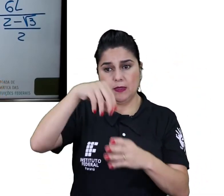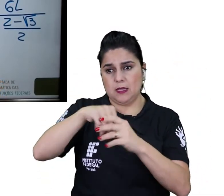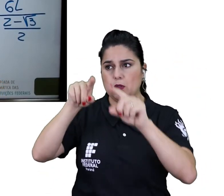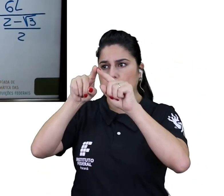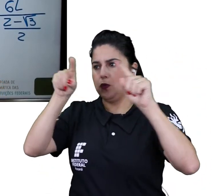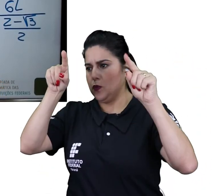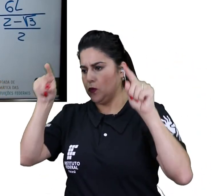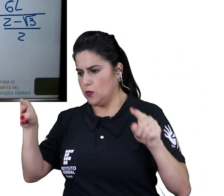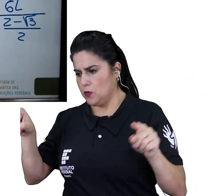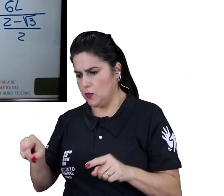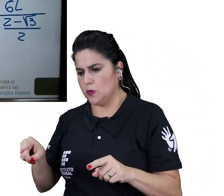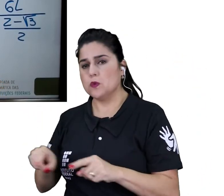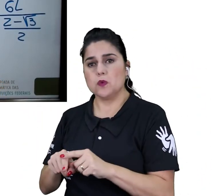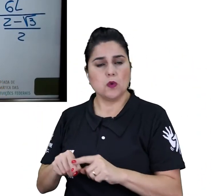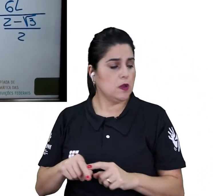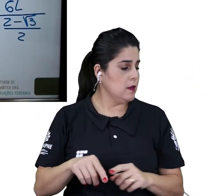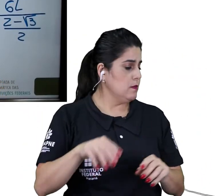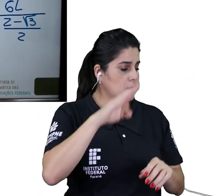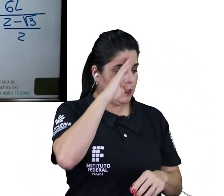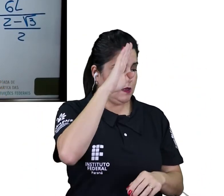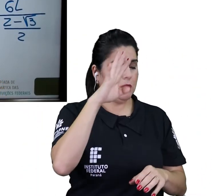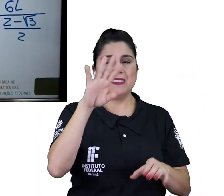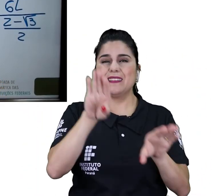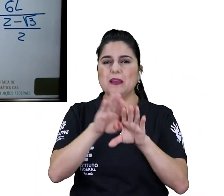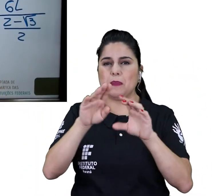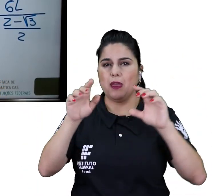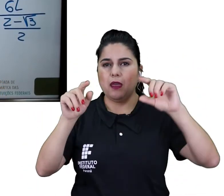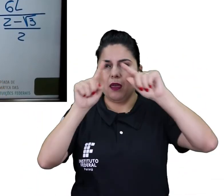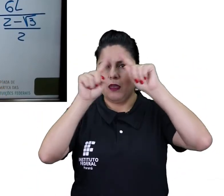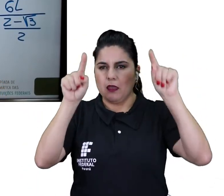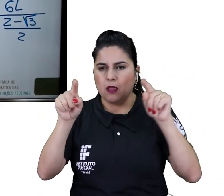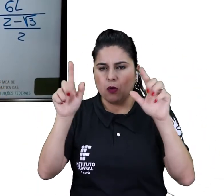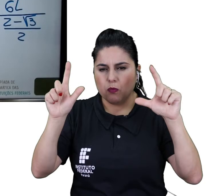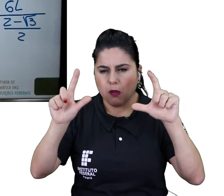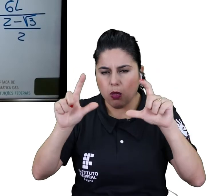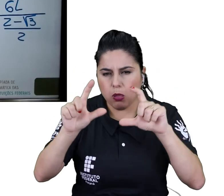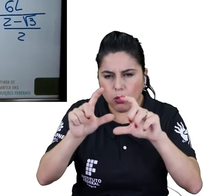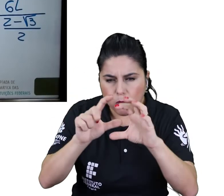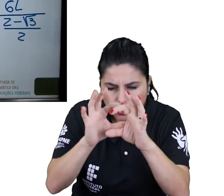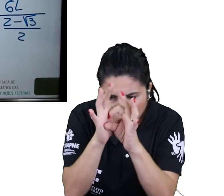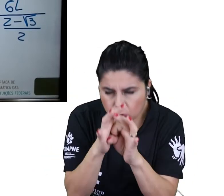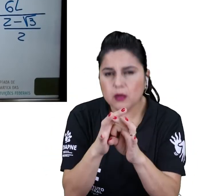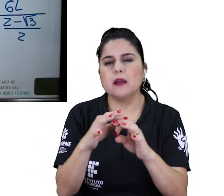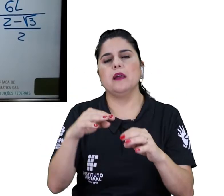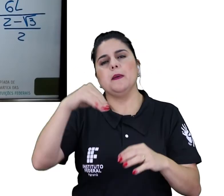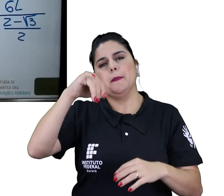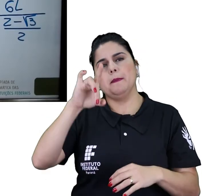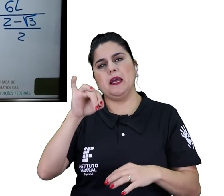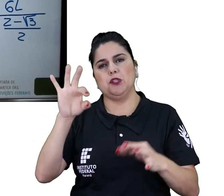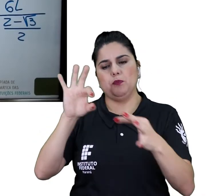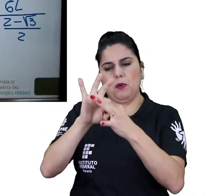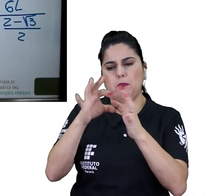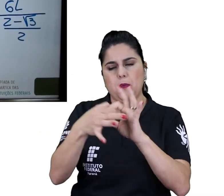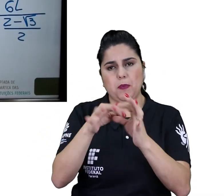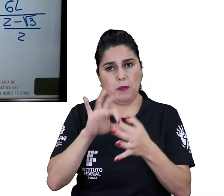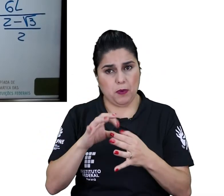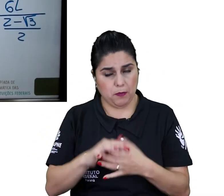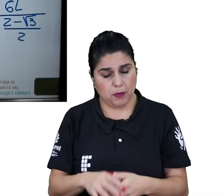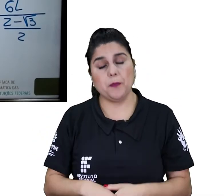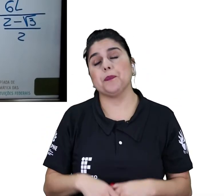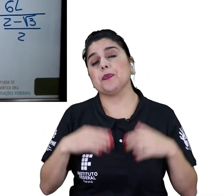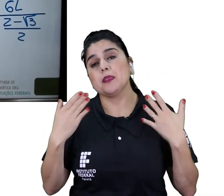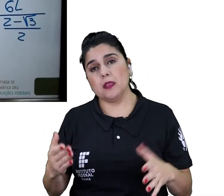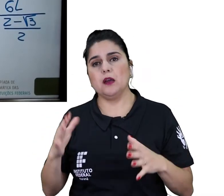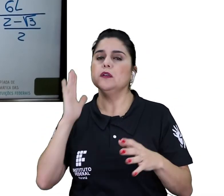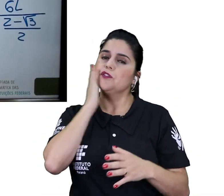desses hexágonos, inclusive os que estão aqui dentro, que vão ficando cada vez menor quando eu pego os pontos médios e vou unindo. Então, já